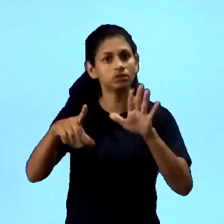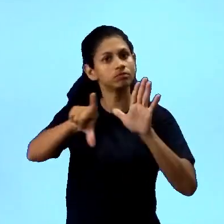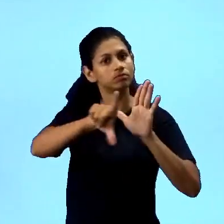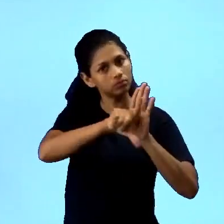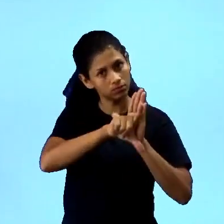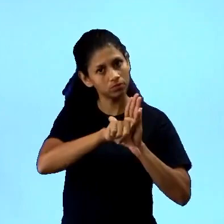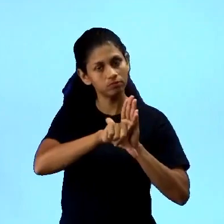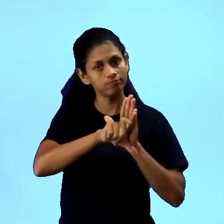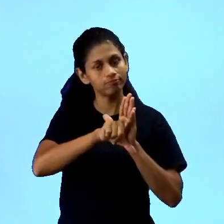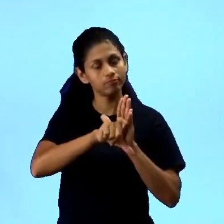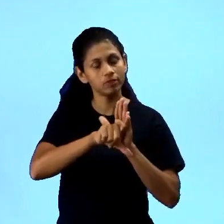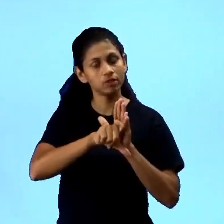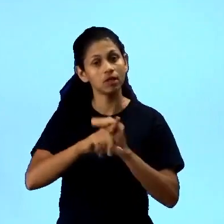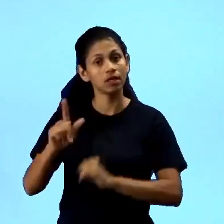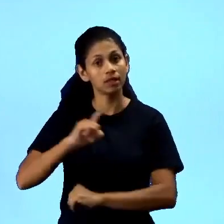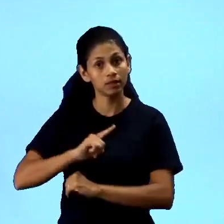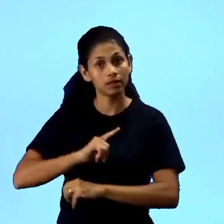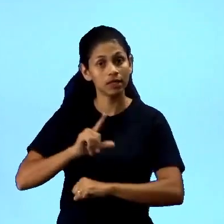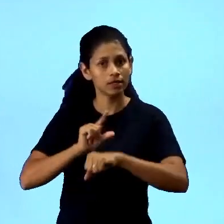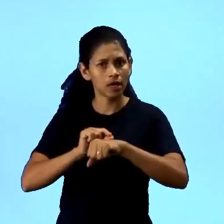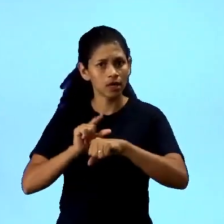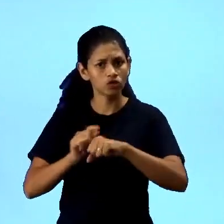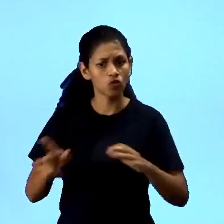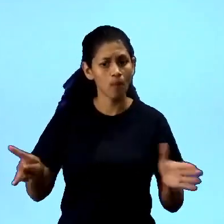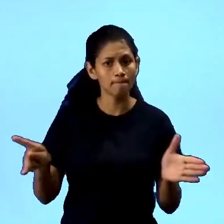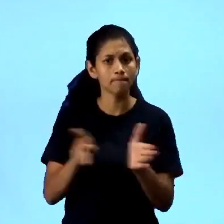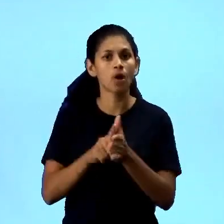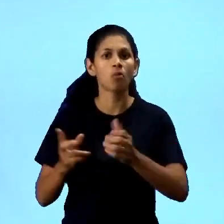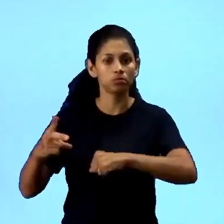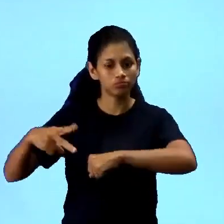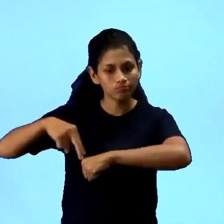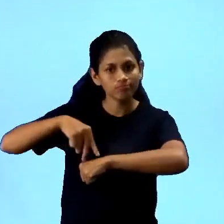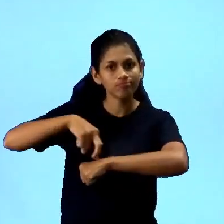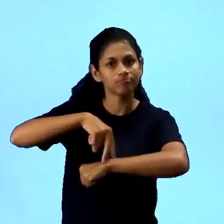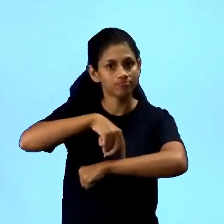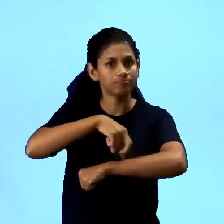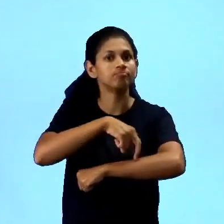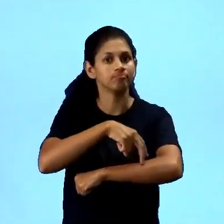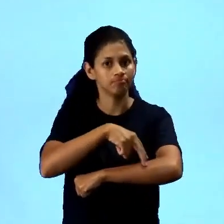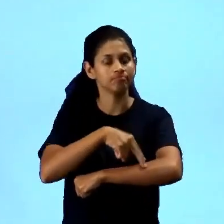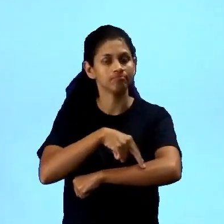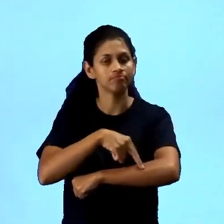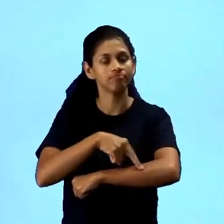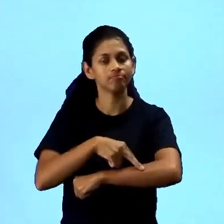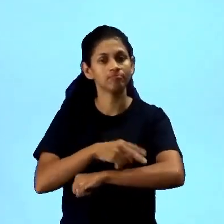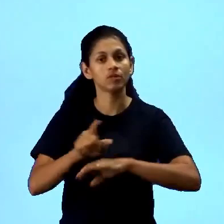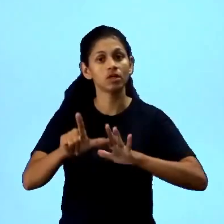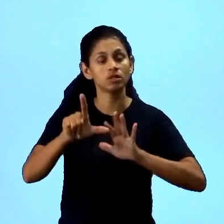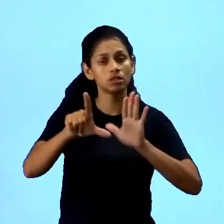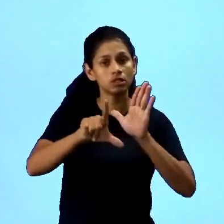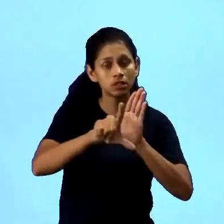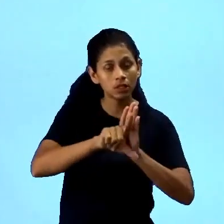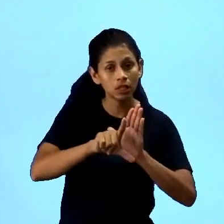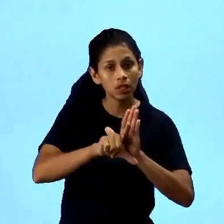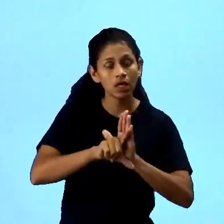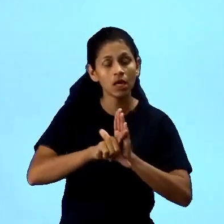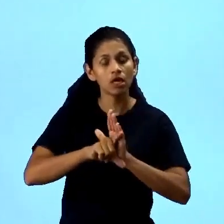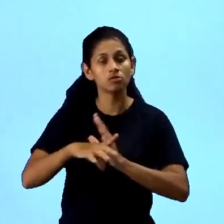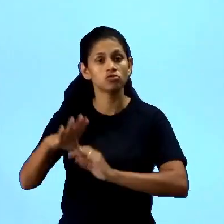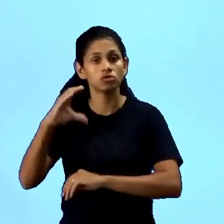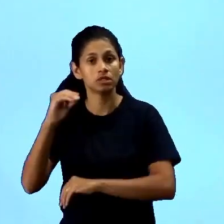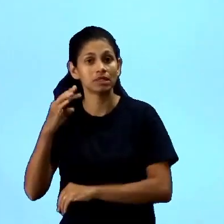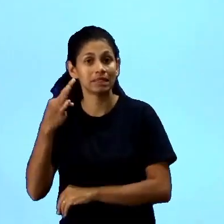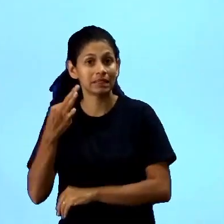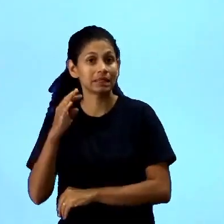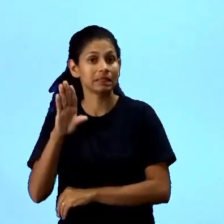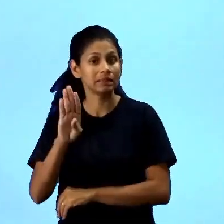às leis e há artigos específicos, detalhados. As leis de trânsito, as leis que regem o nosso